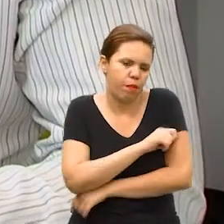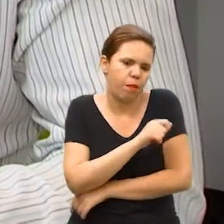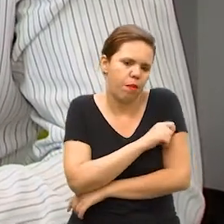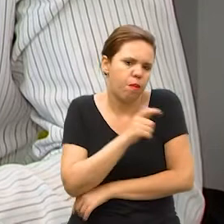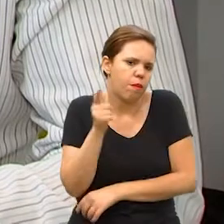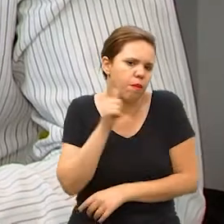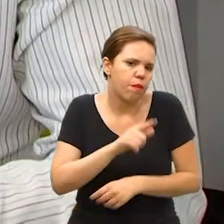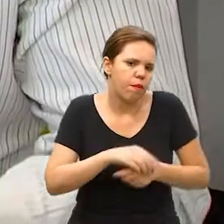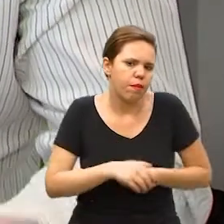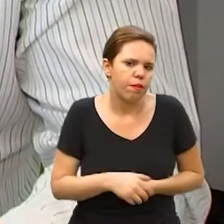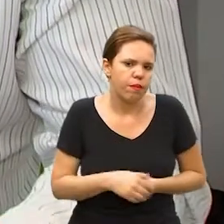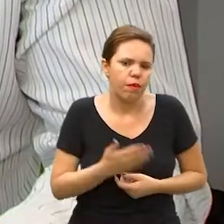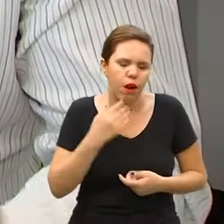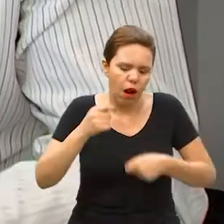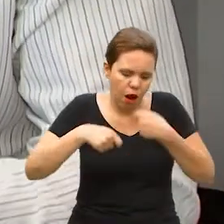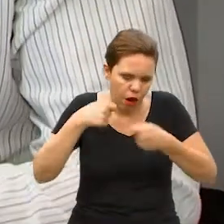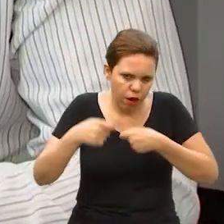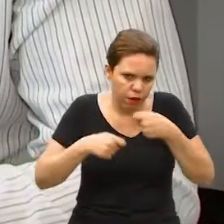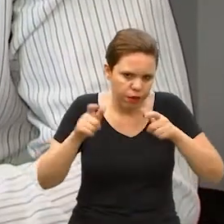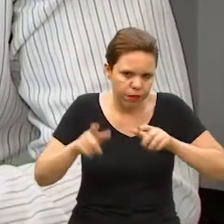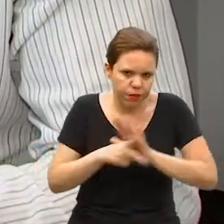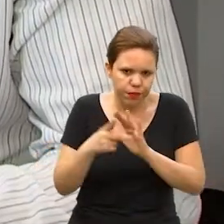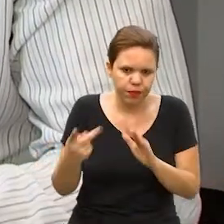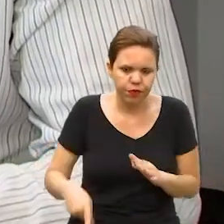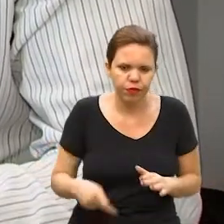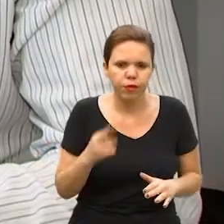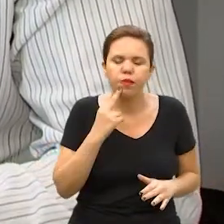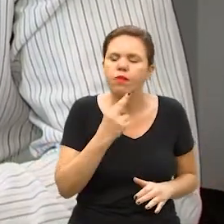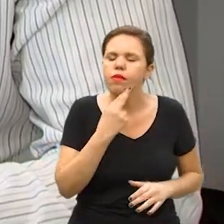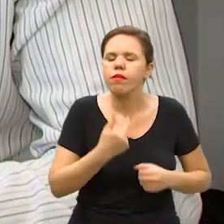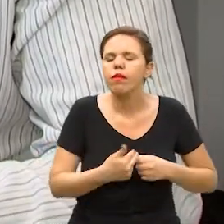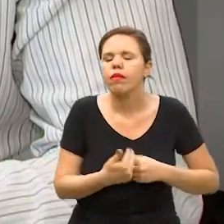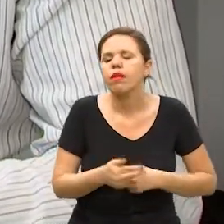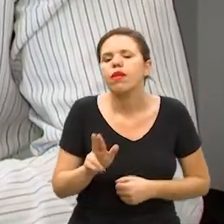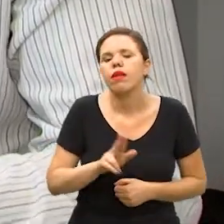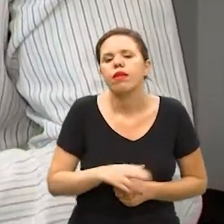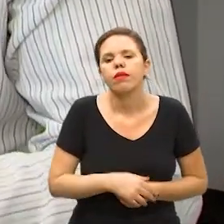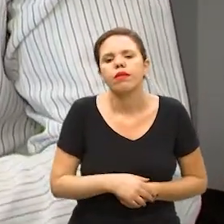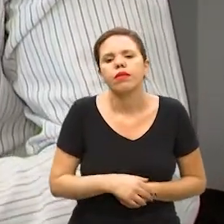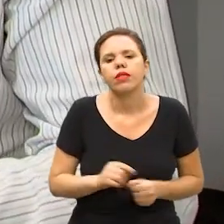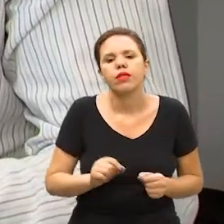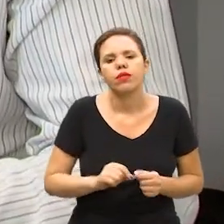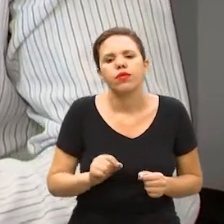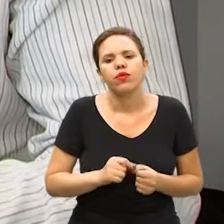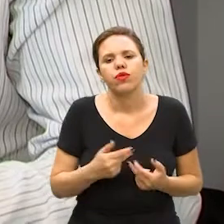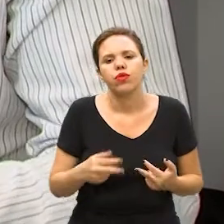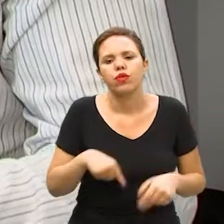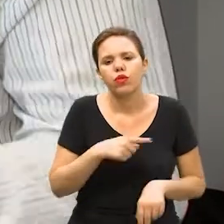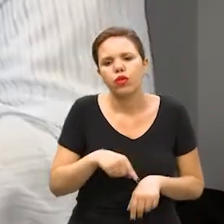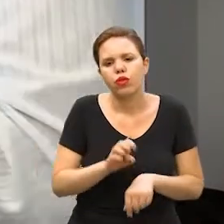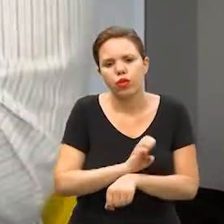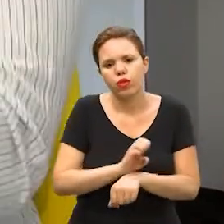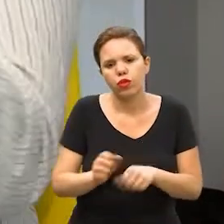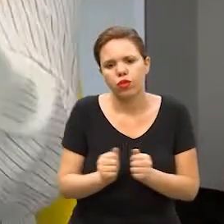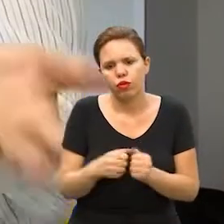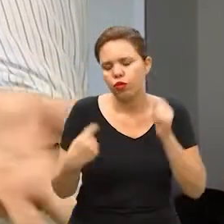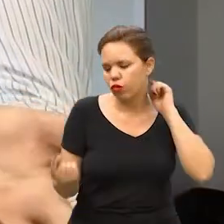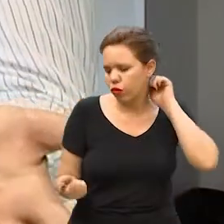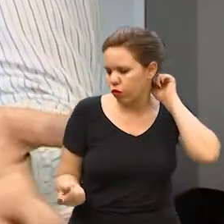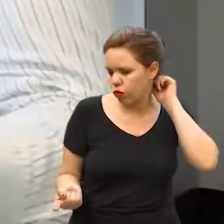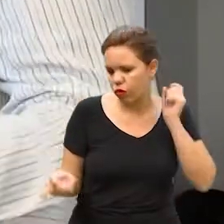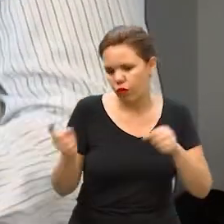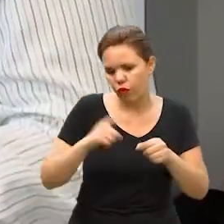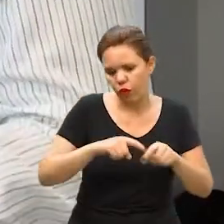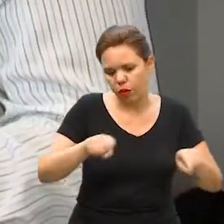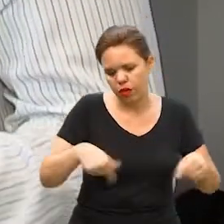consegue almoçar no refeitório da universidade, fazer algumas horas de estágio com a gente e voltar para a